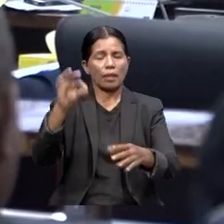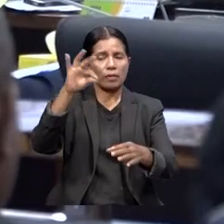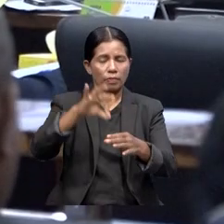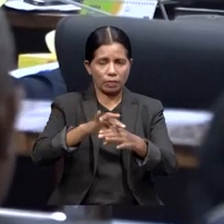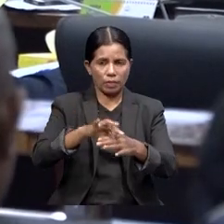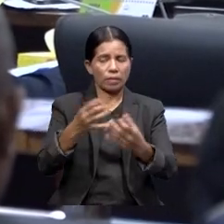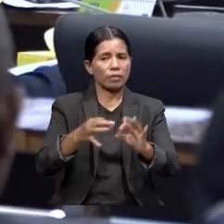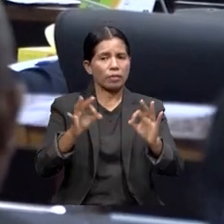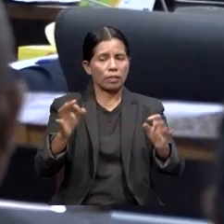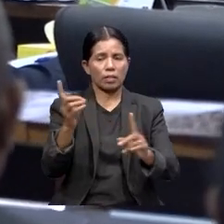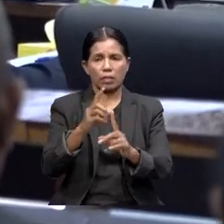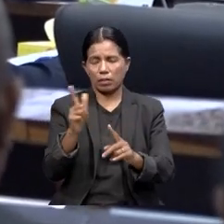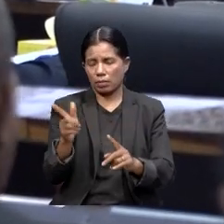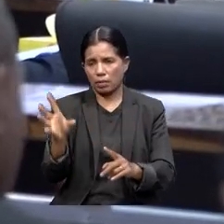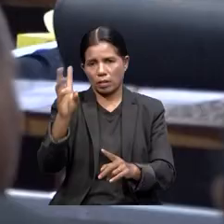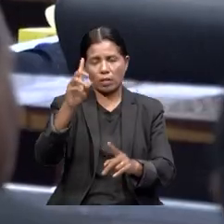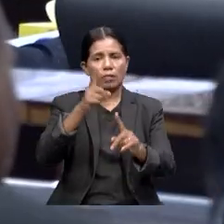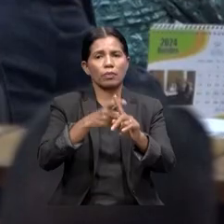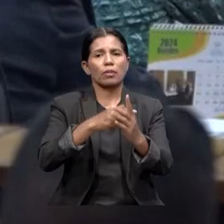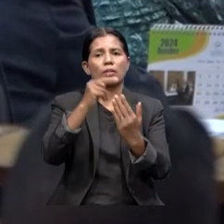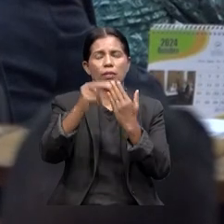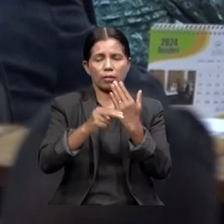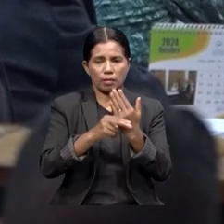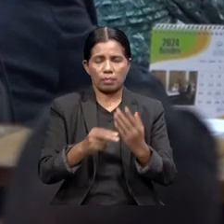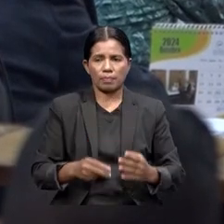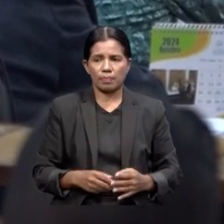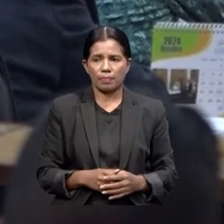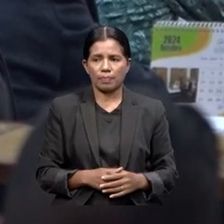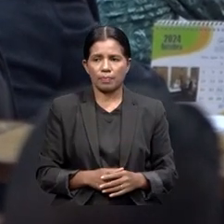global ia lorong ron recen fulan novembro. Simão Simenes, Marito da Costa, GMN.